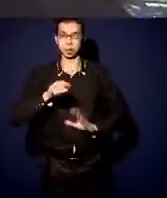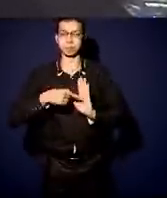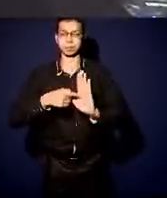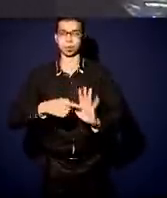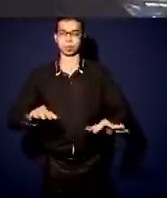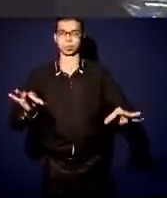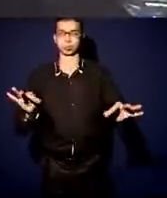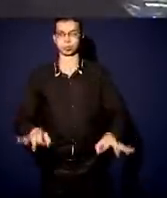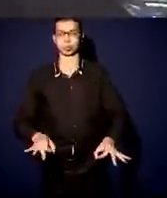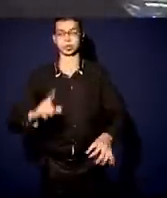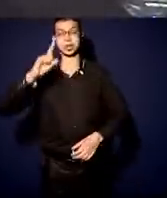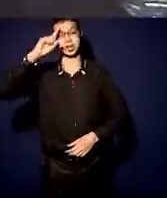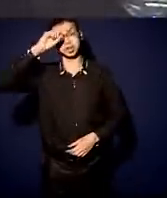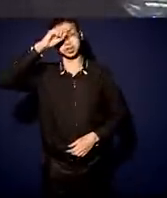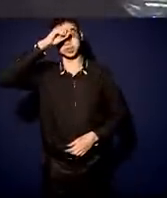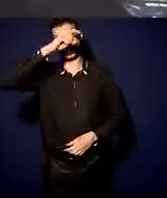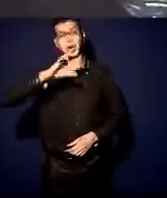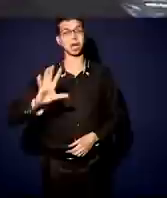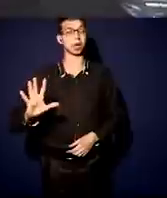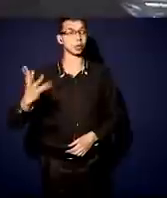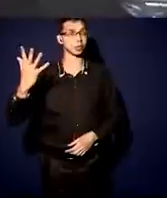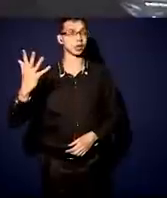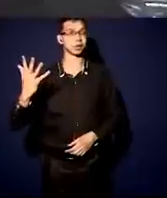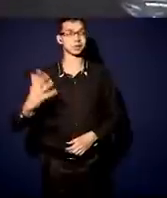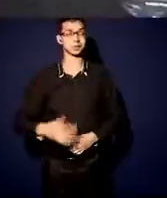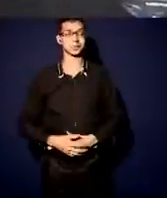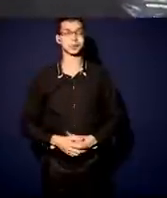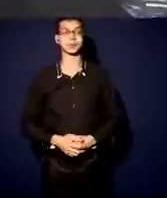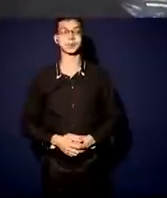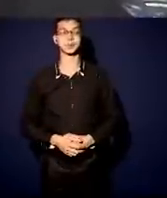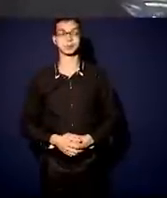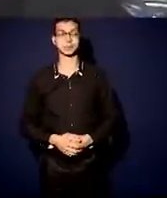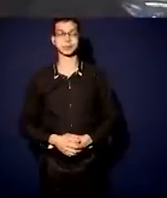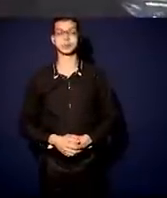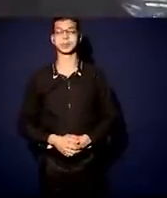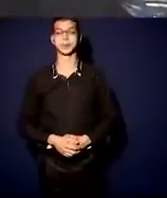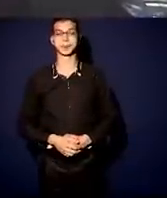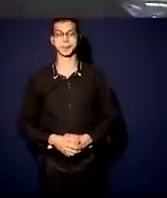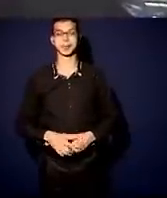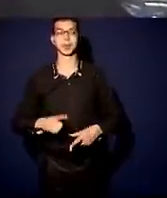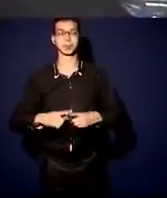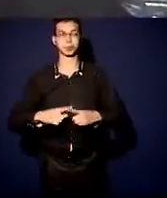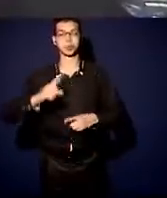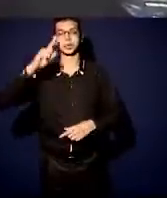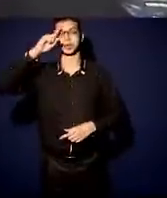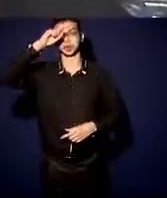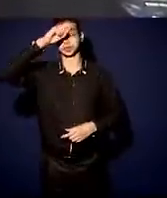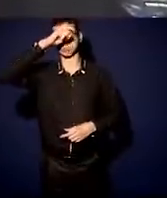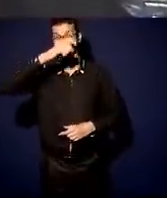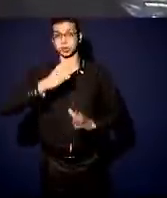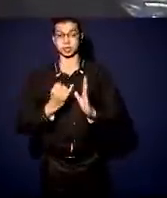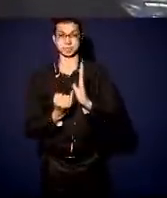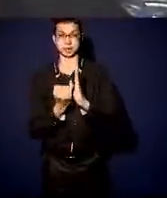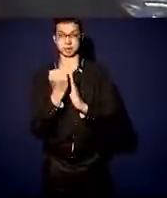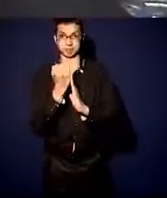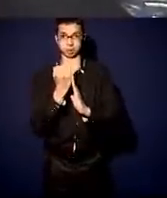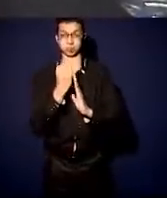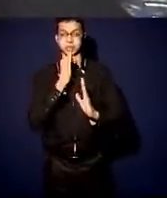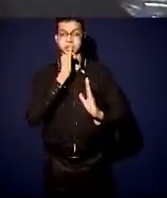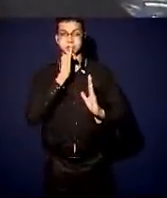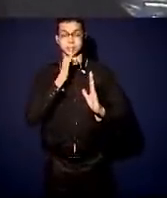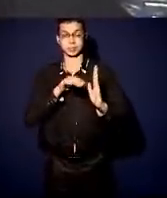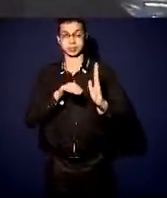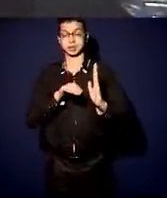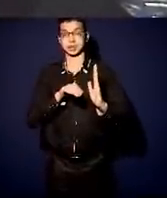você tem dificuldade não é isso a de fazer o trabalho de trazer de volta a inflação para o ponto de onde ela não